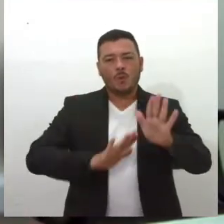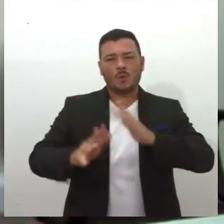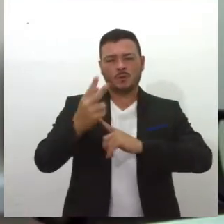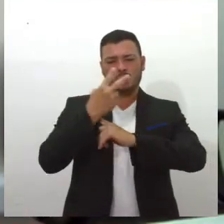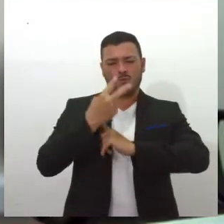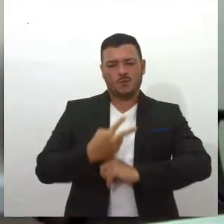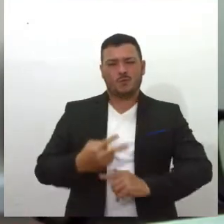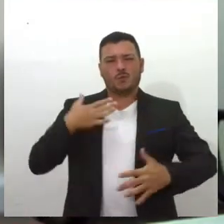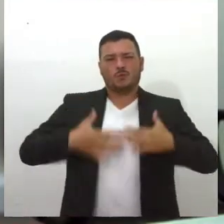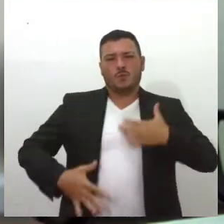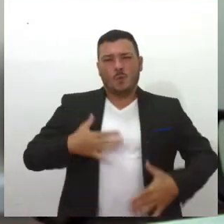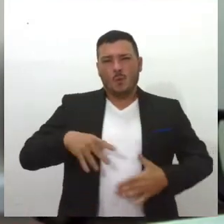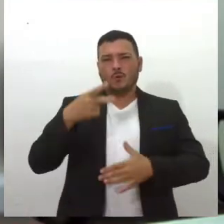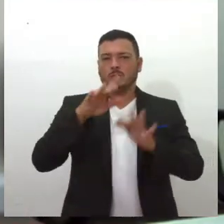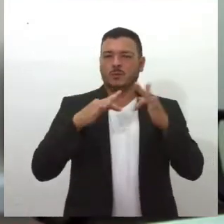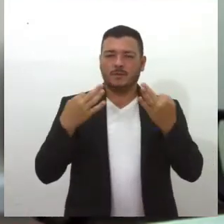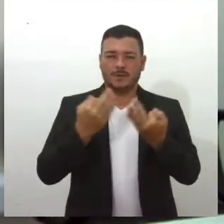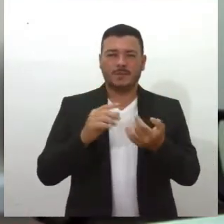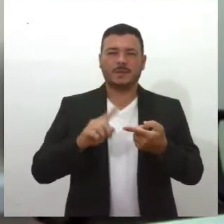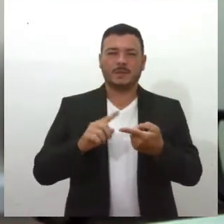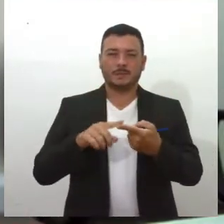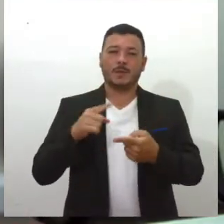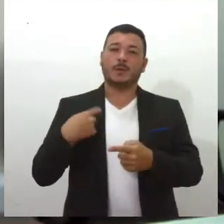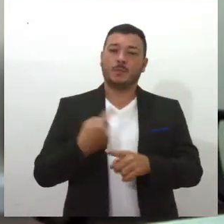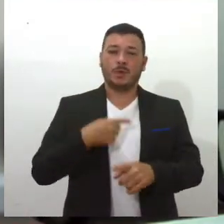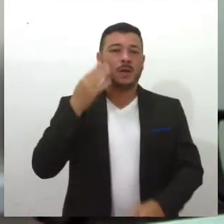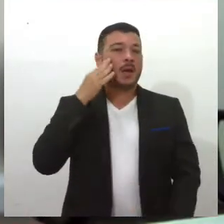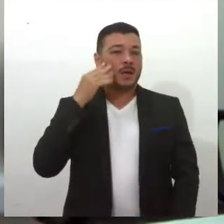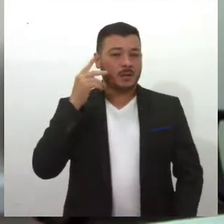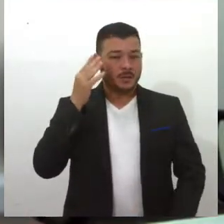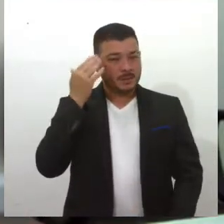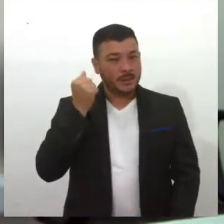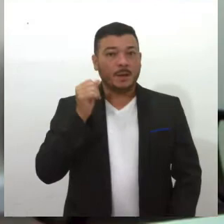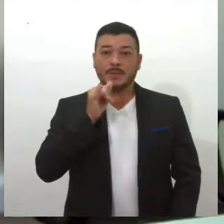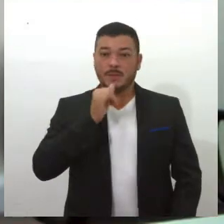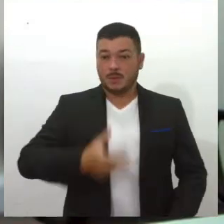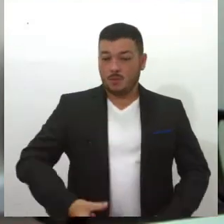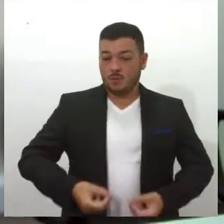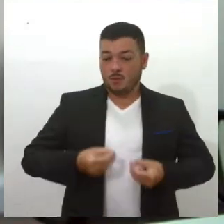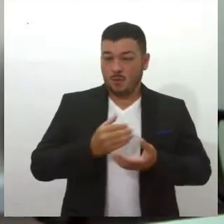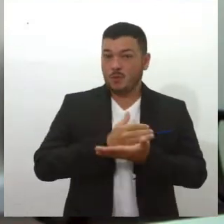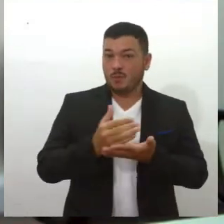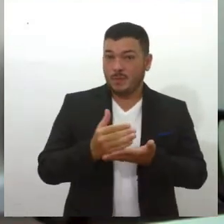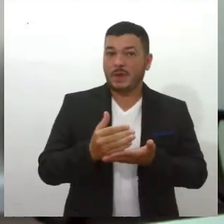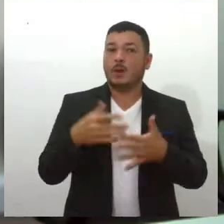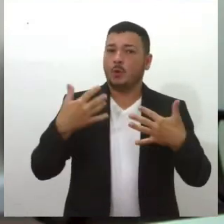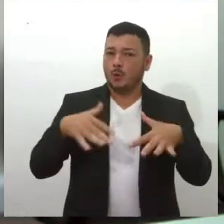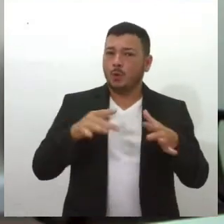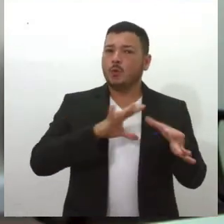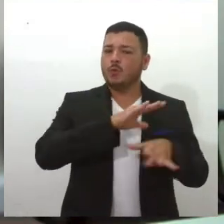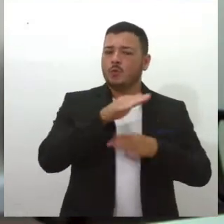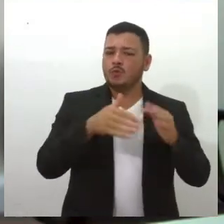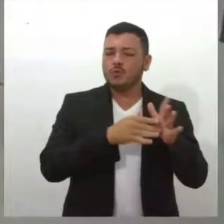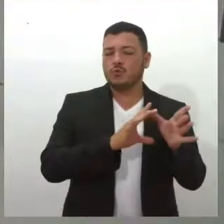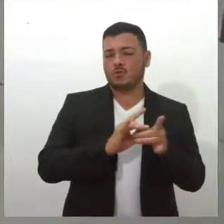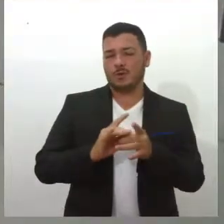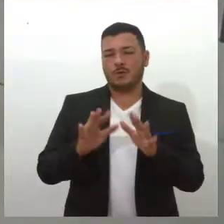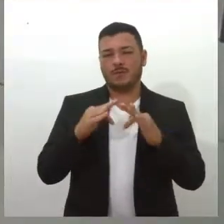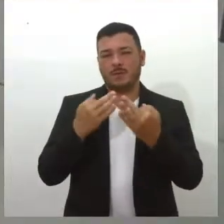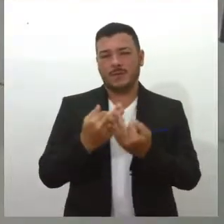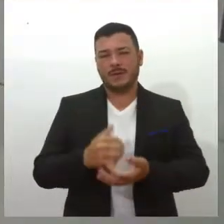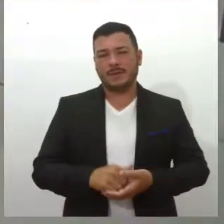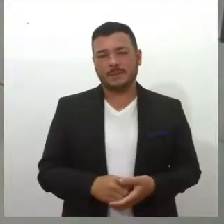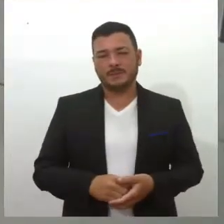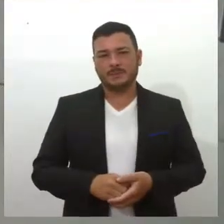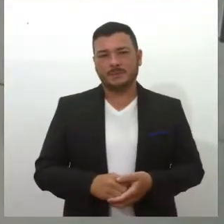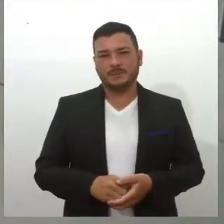cuida de você, cuida da sua família, porque a gente sabe que quando envolve câncer, existe todo um contexto familiar.